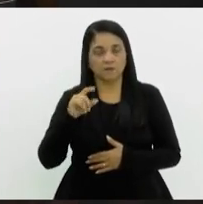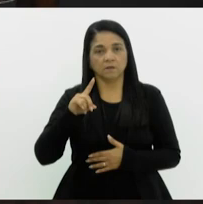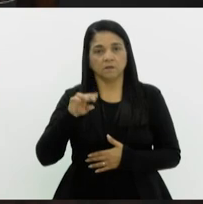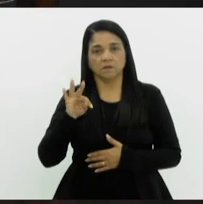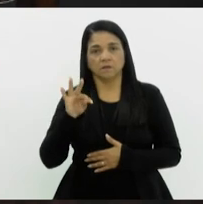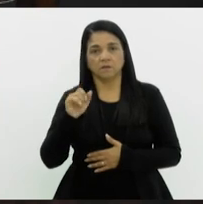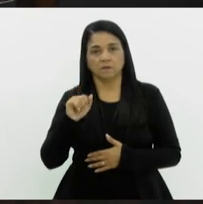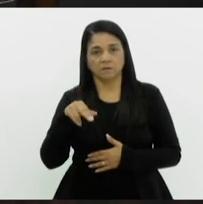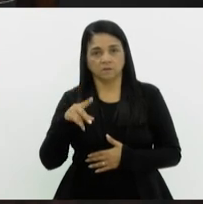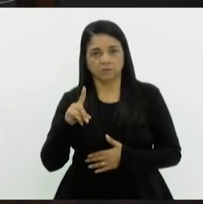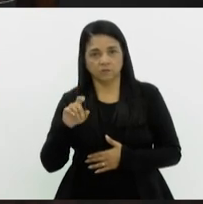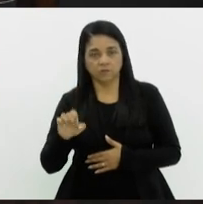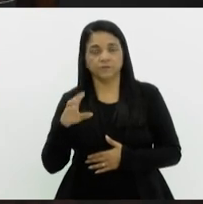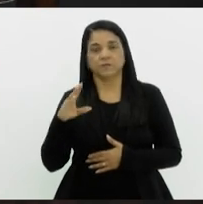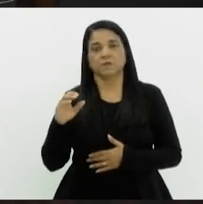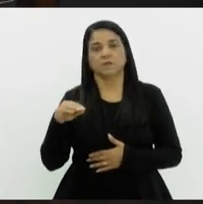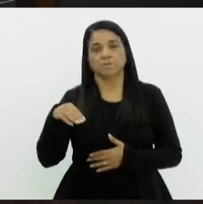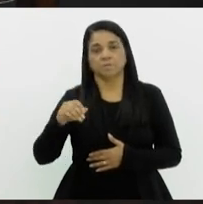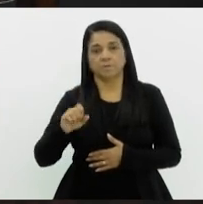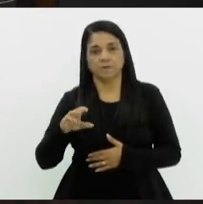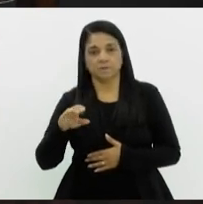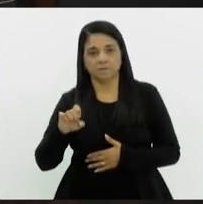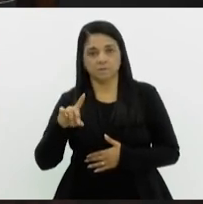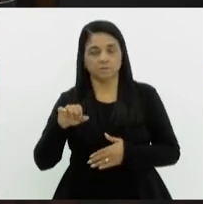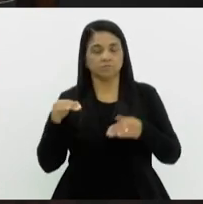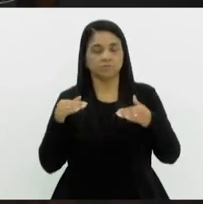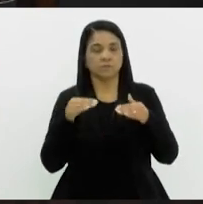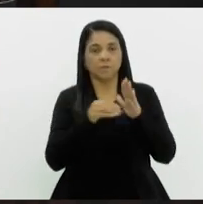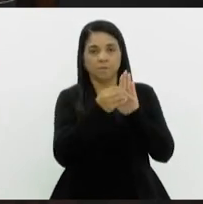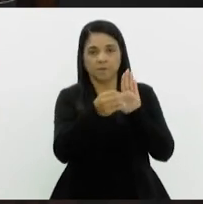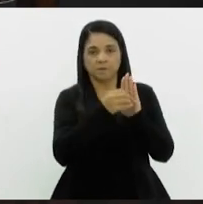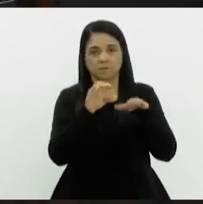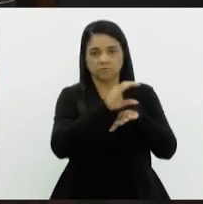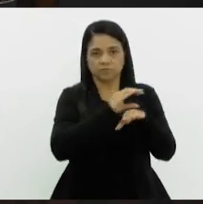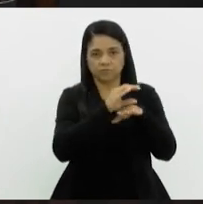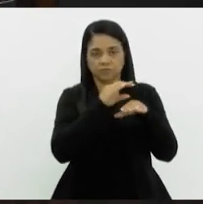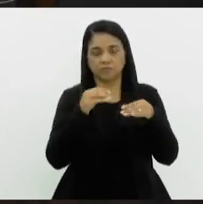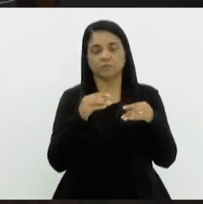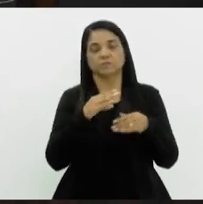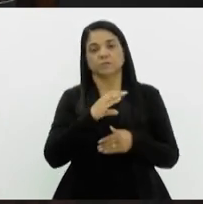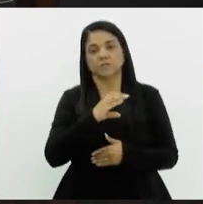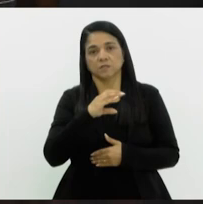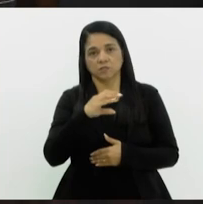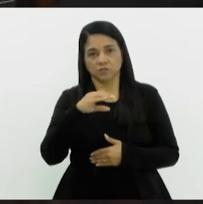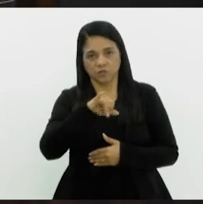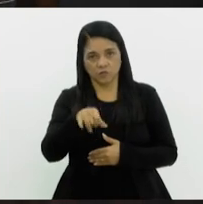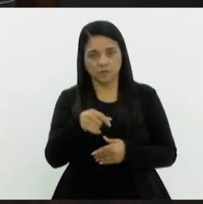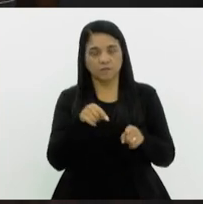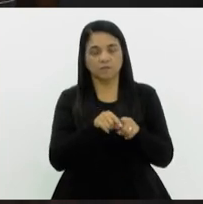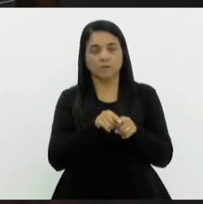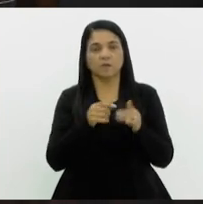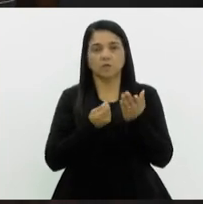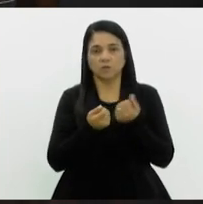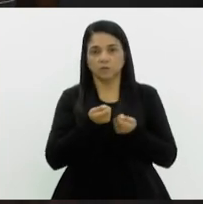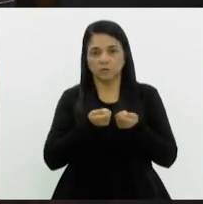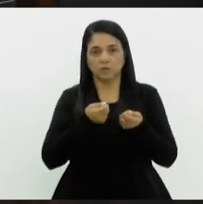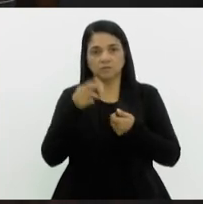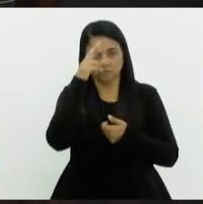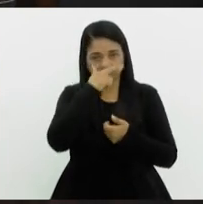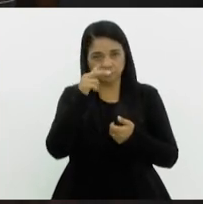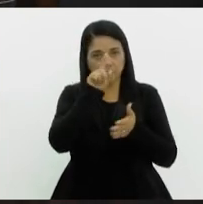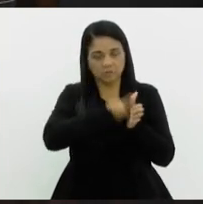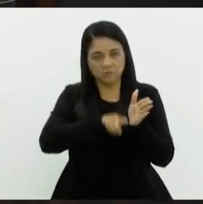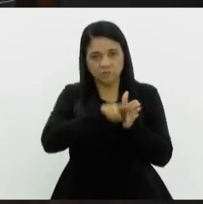Carlos Macedo. Pendentes pareceres das comissões de Constituição e Justiça, transporte, tributação, controle da arrecadação estadual, fiscalização dos